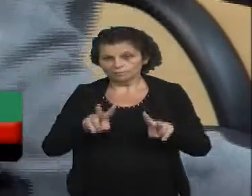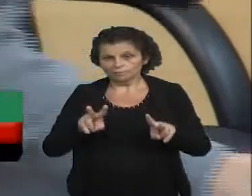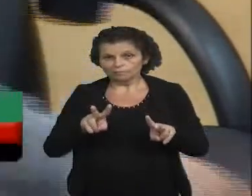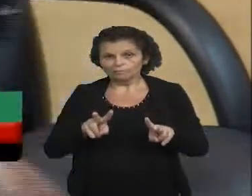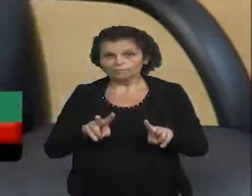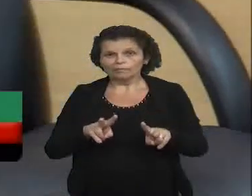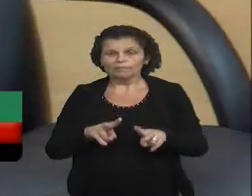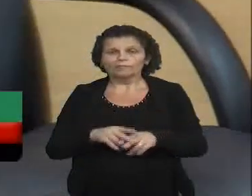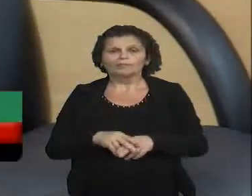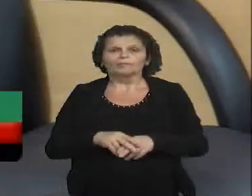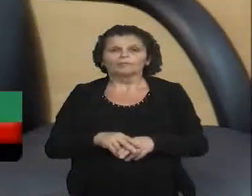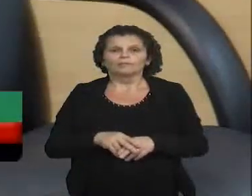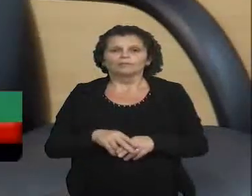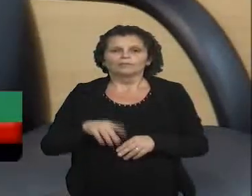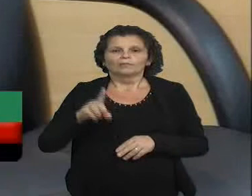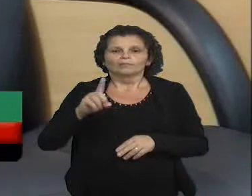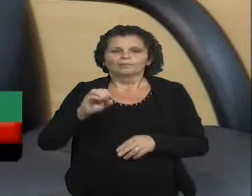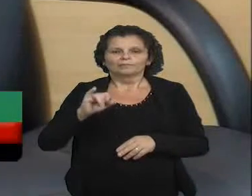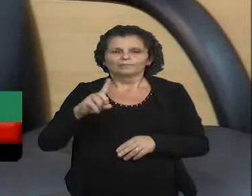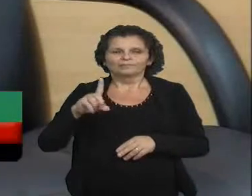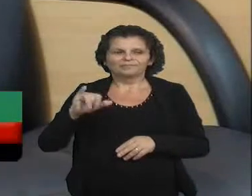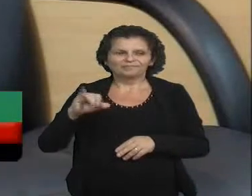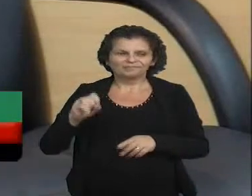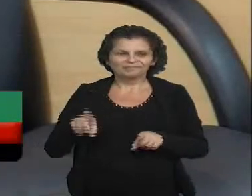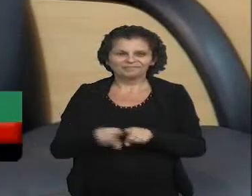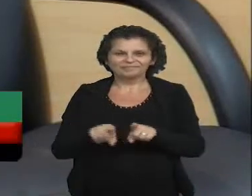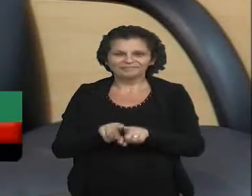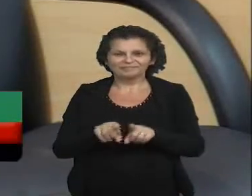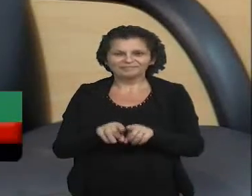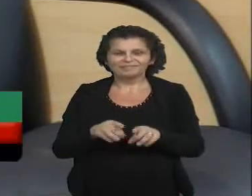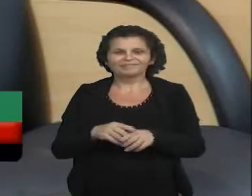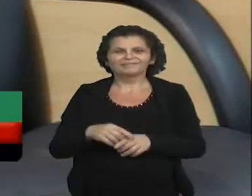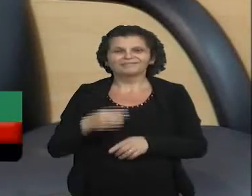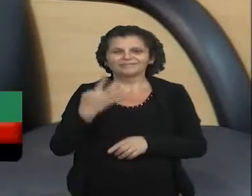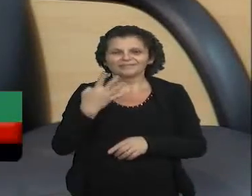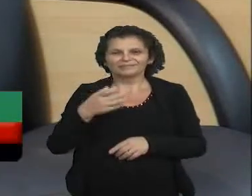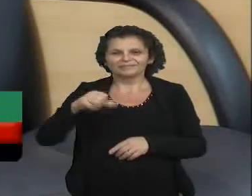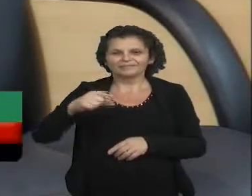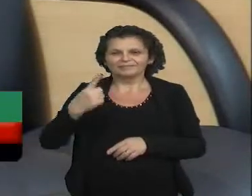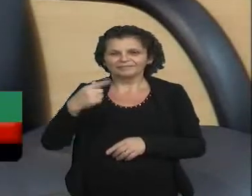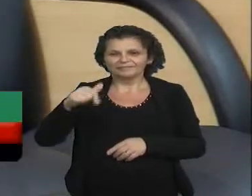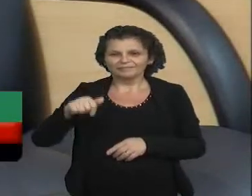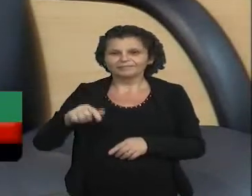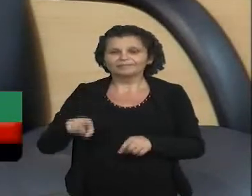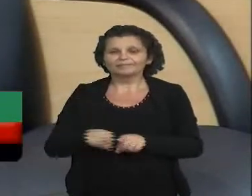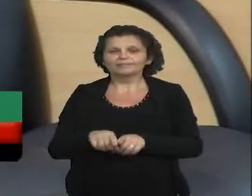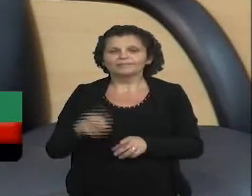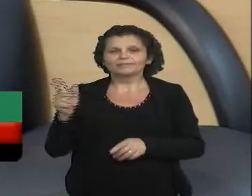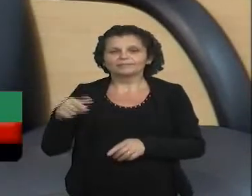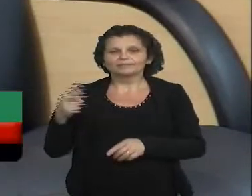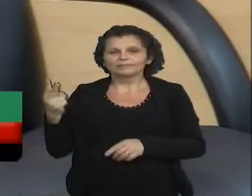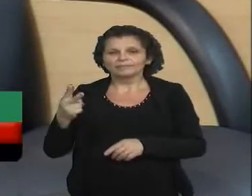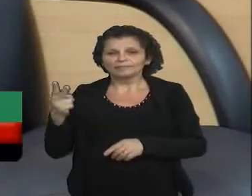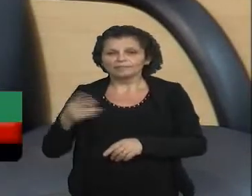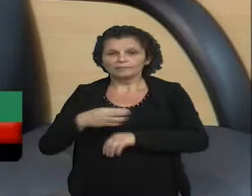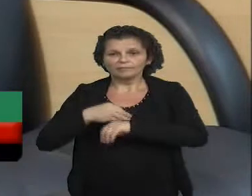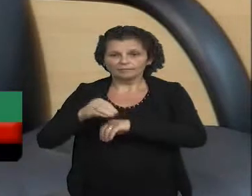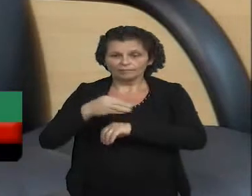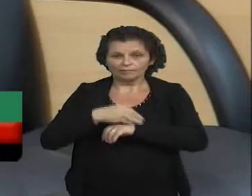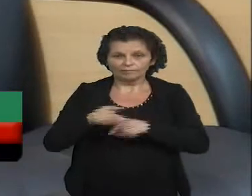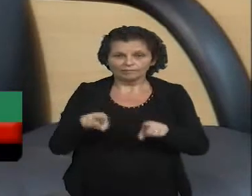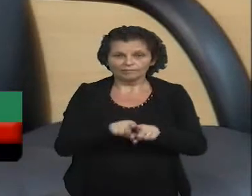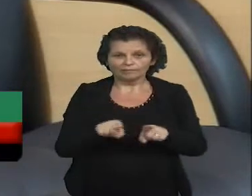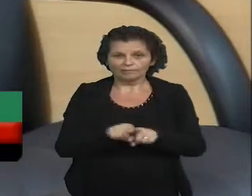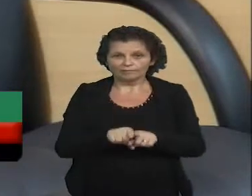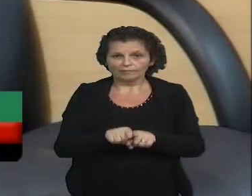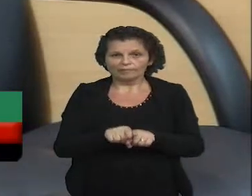nobre vereador Délbio Teruel. Indicação de número 4917 de 2022. Indica-se à mesa, observadas